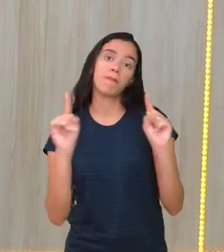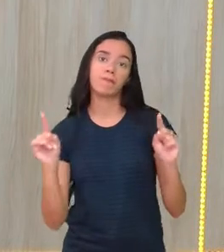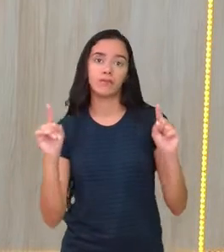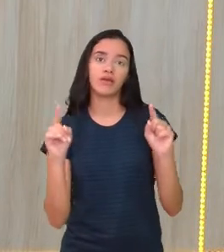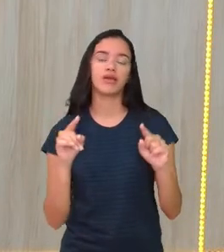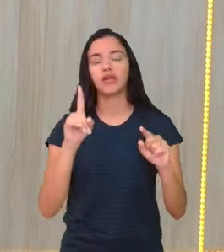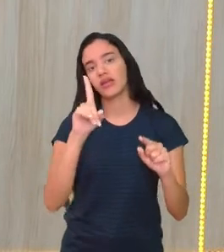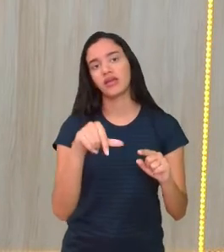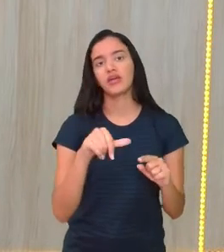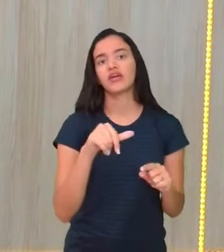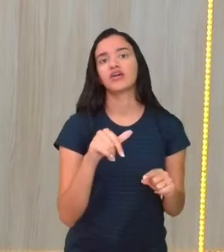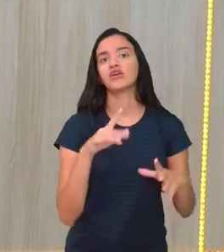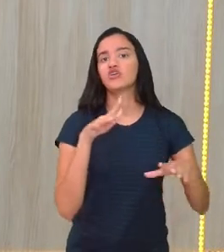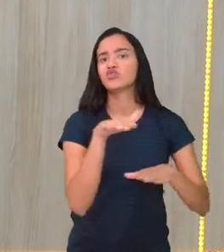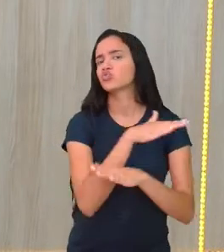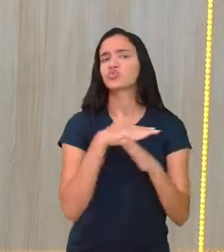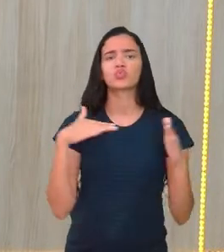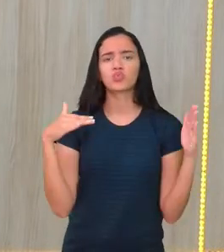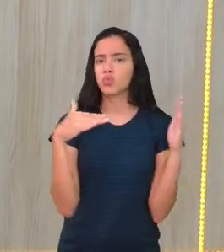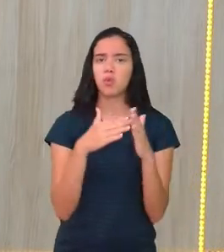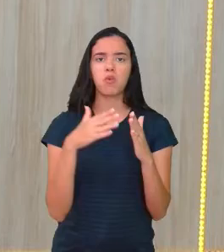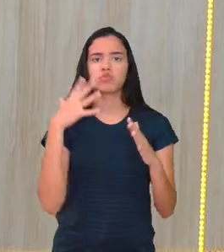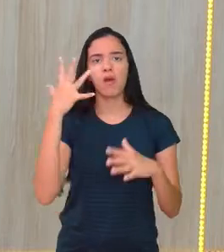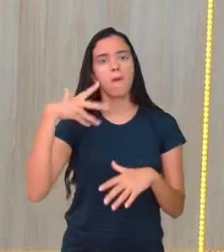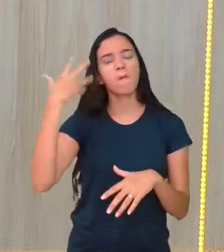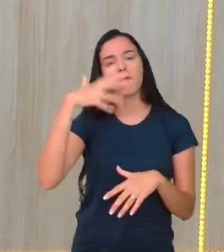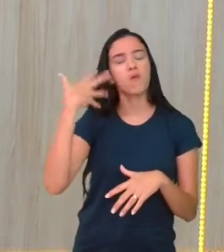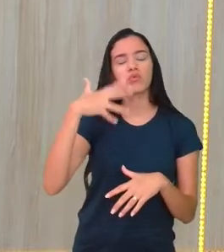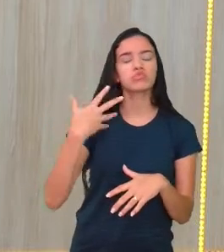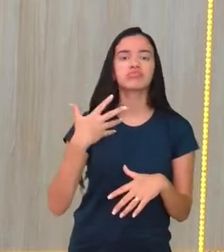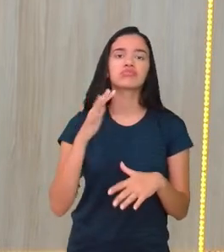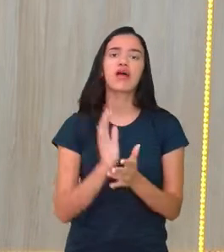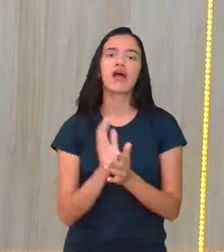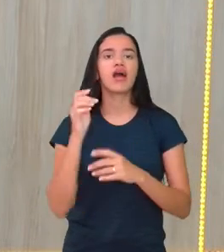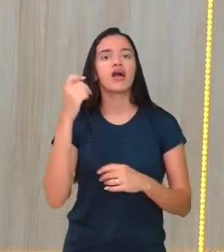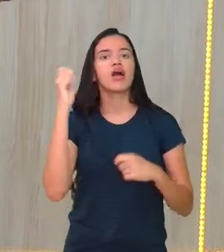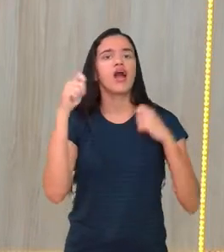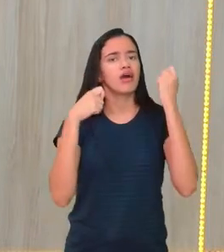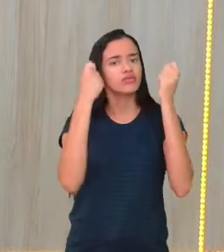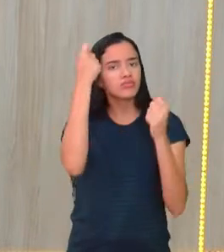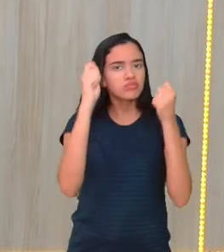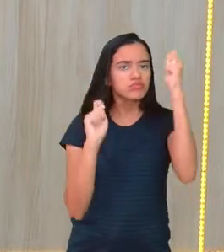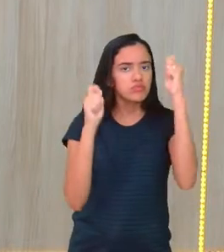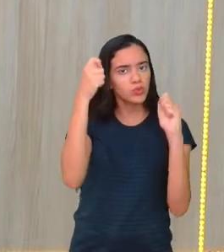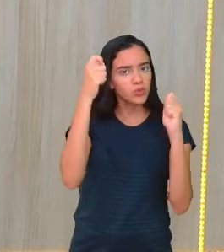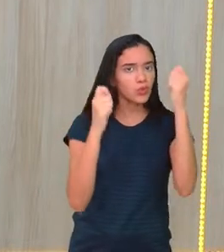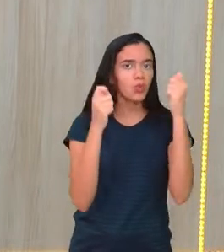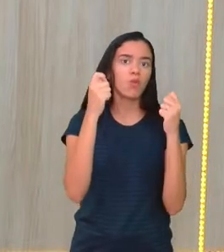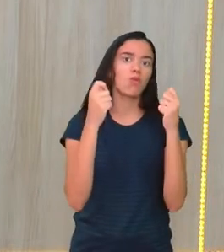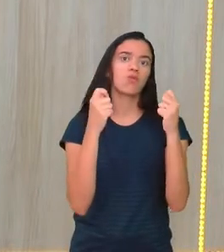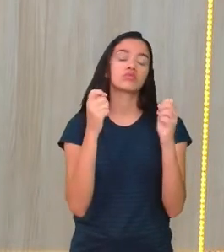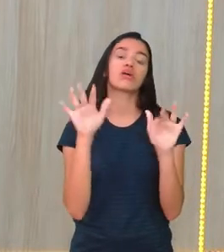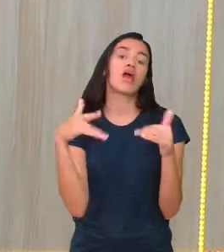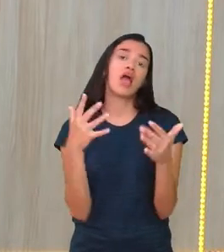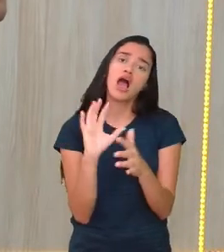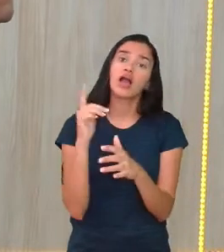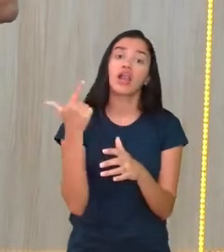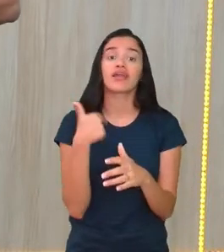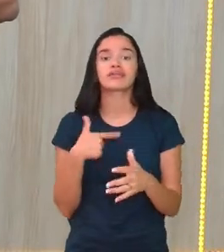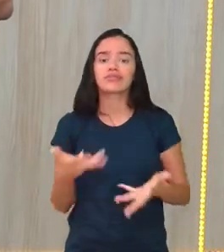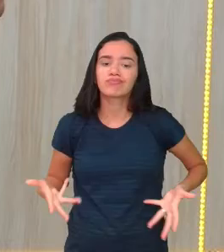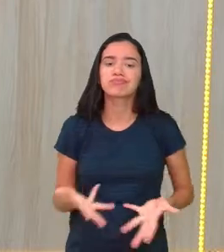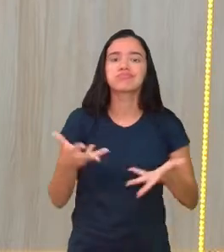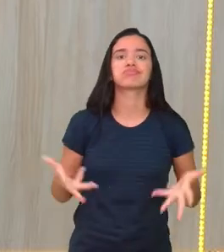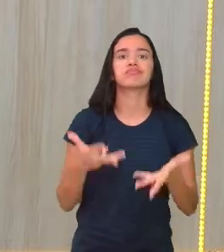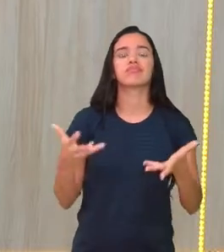Mas ela, toda a música, a indústria fonográfica vai também abarcar. Claro que há um apelo maior